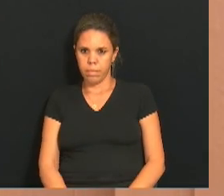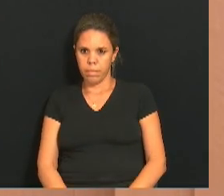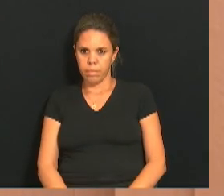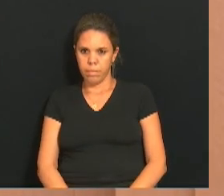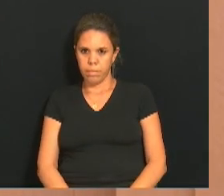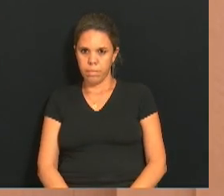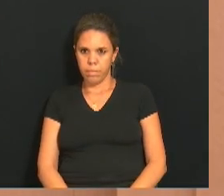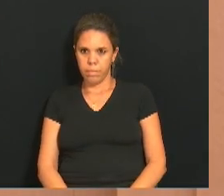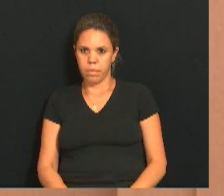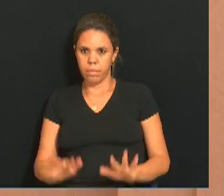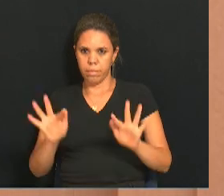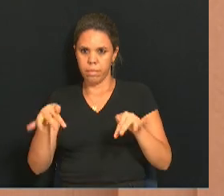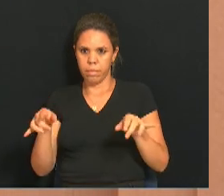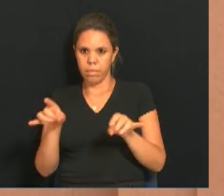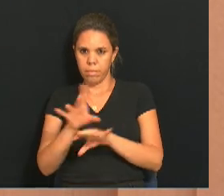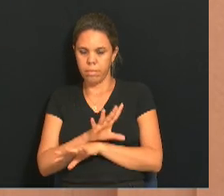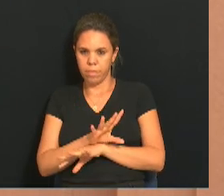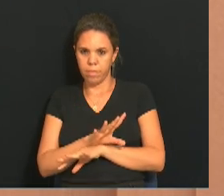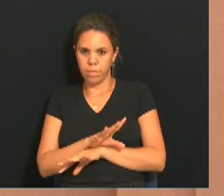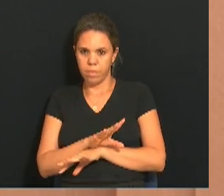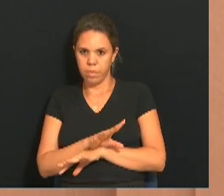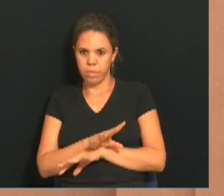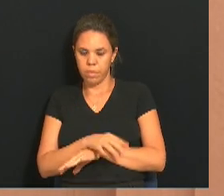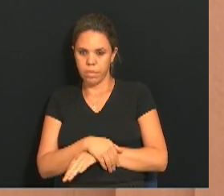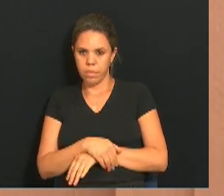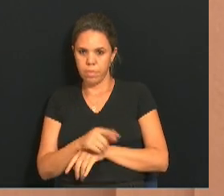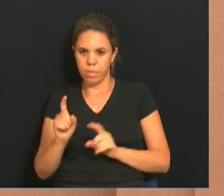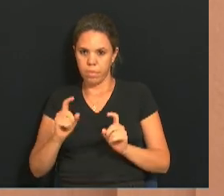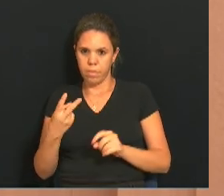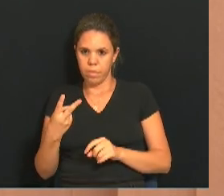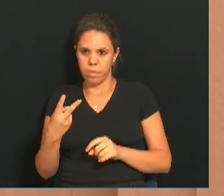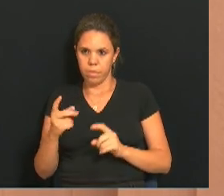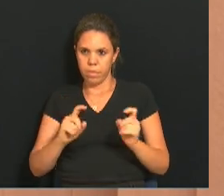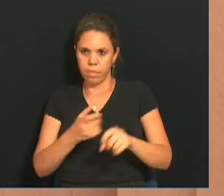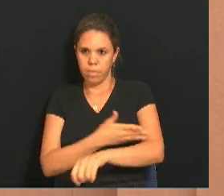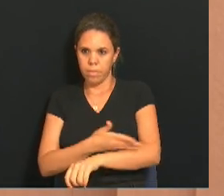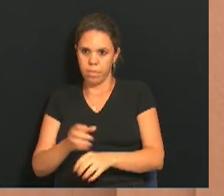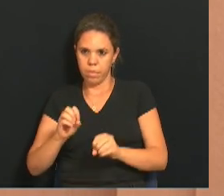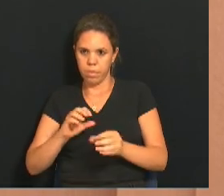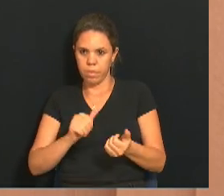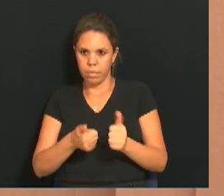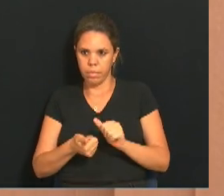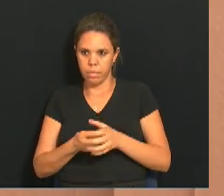Está encerrada essa que foi a segunda reunião ordinária da Comissão Permanente de Educação e